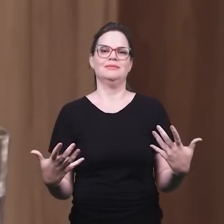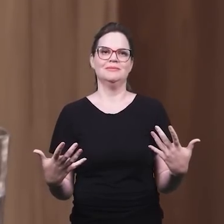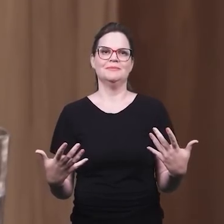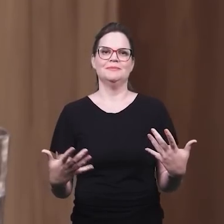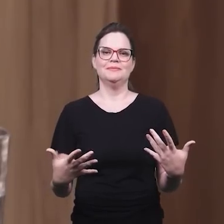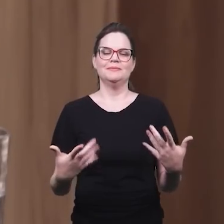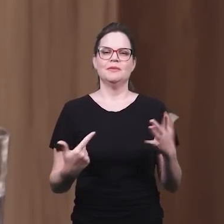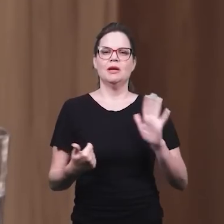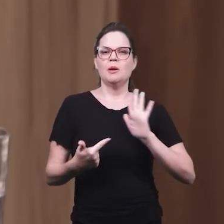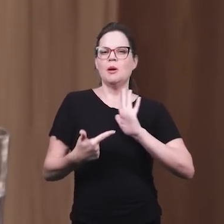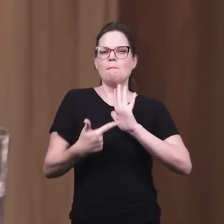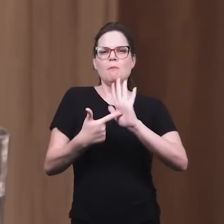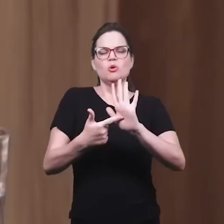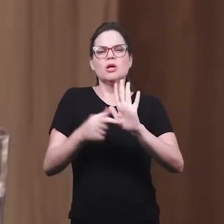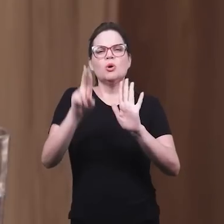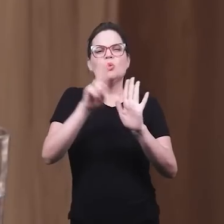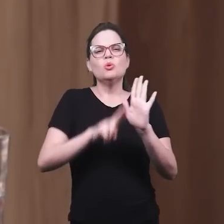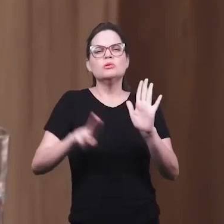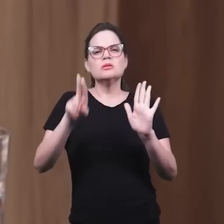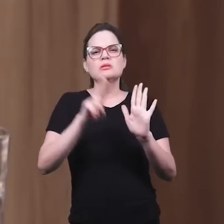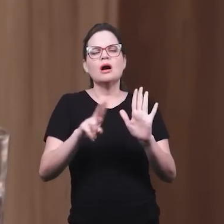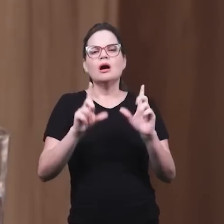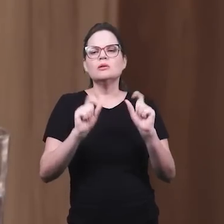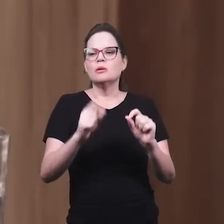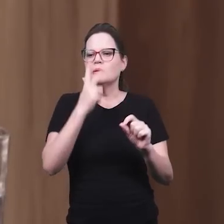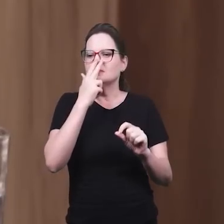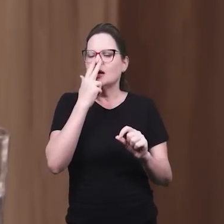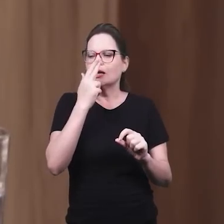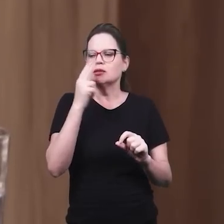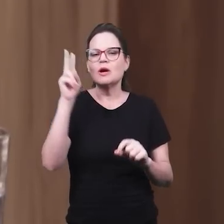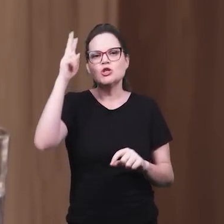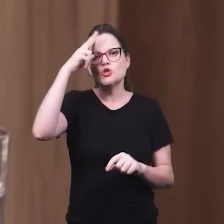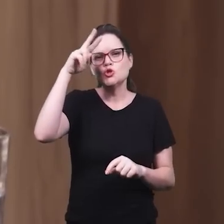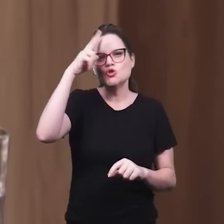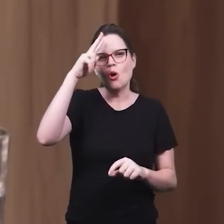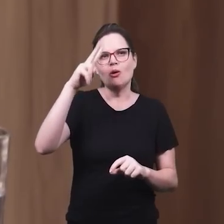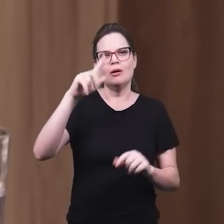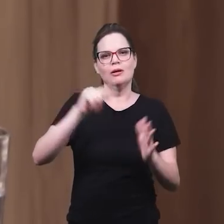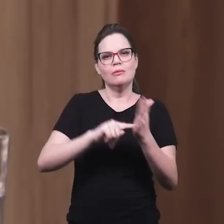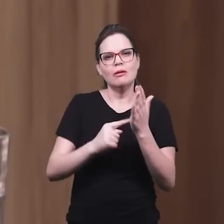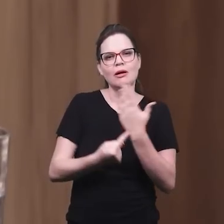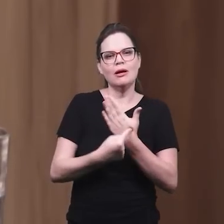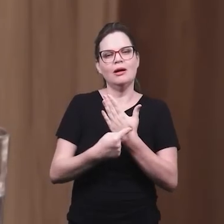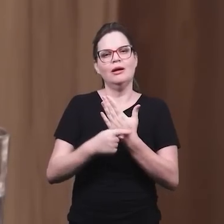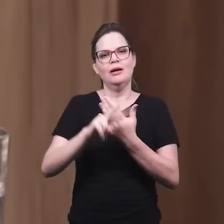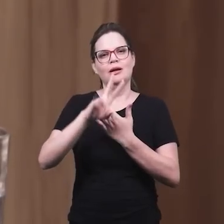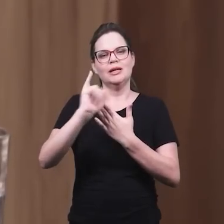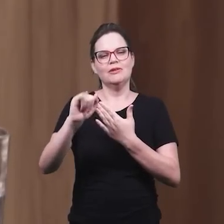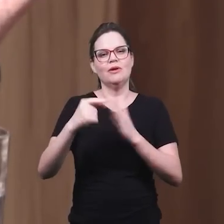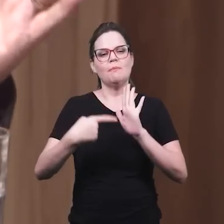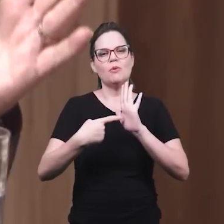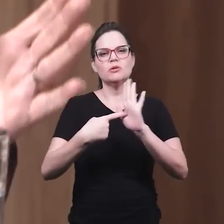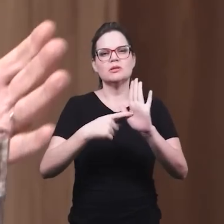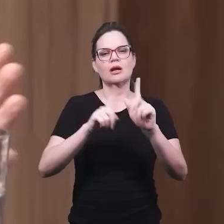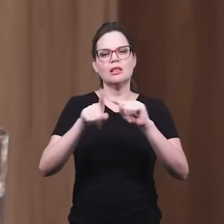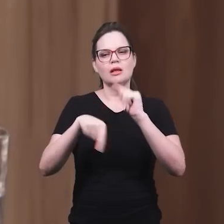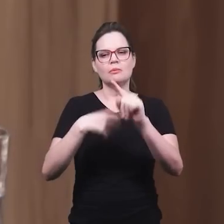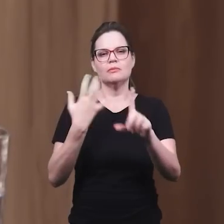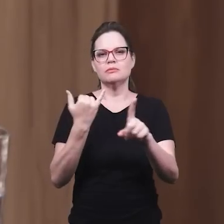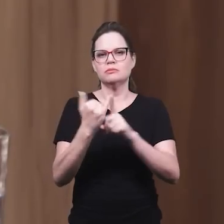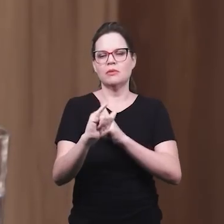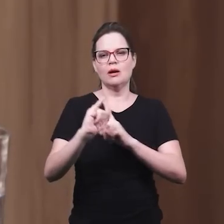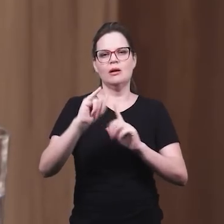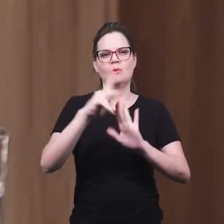mostrando uma figura daquilo que vai representar profeticamente todo o projeto de Deus